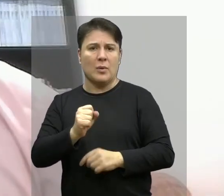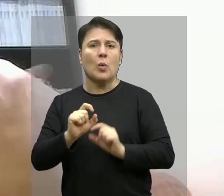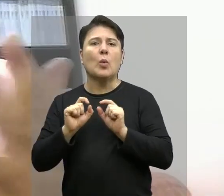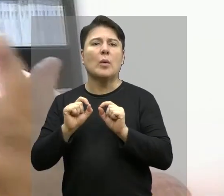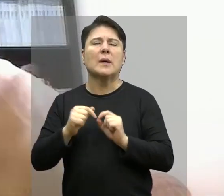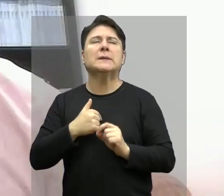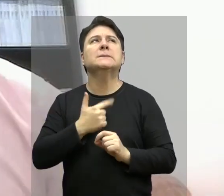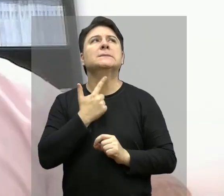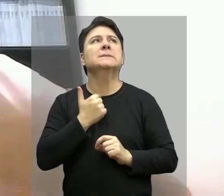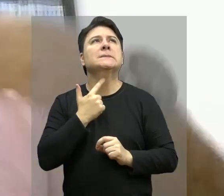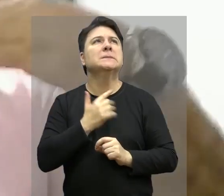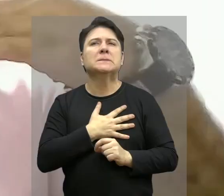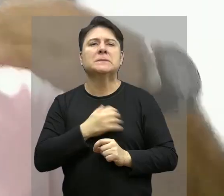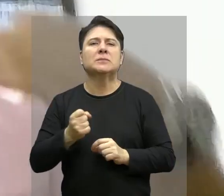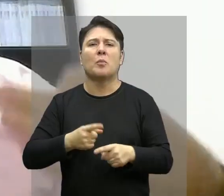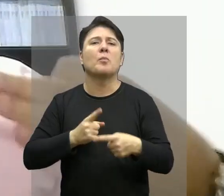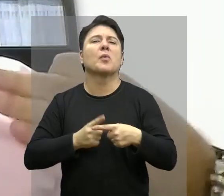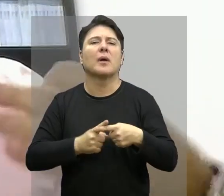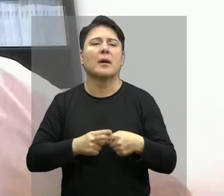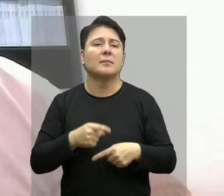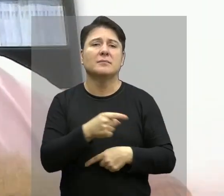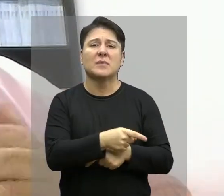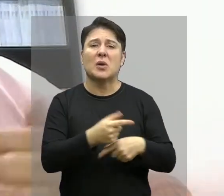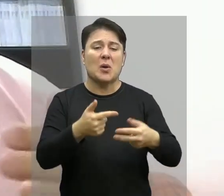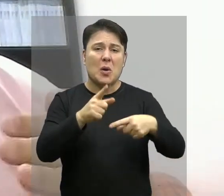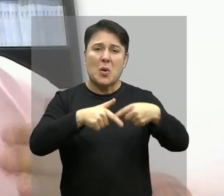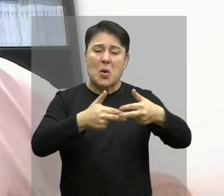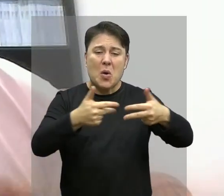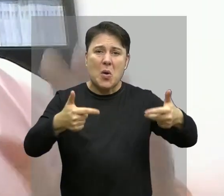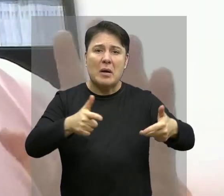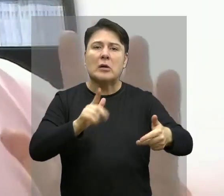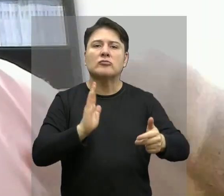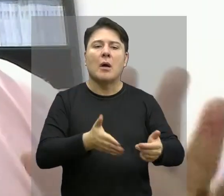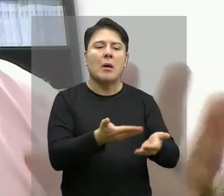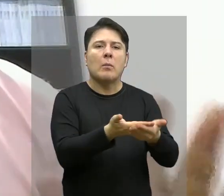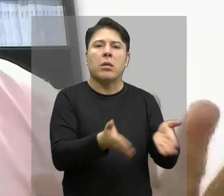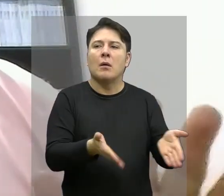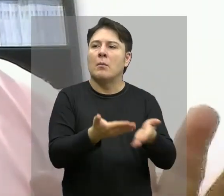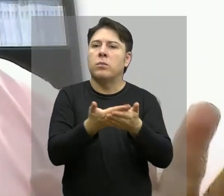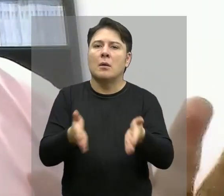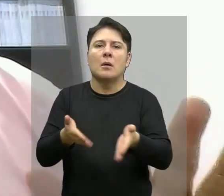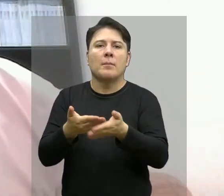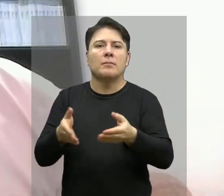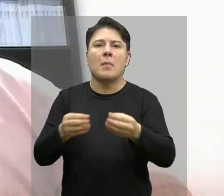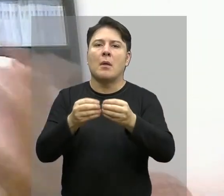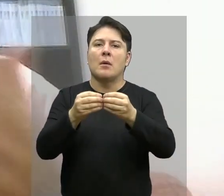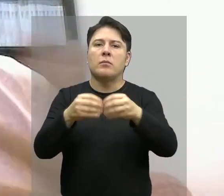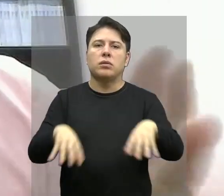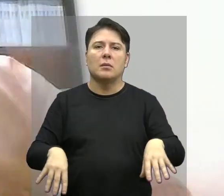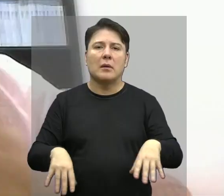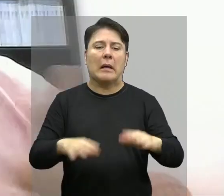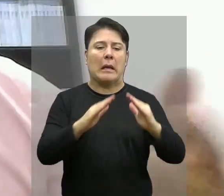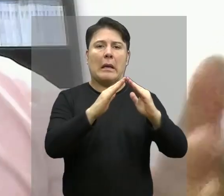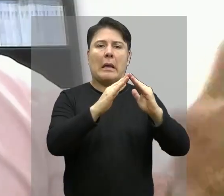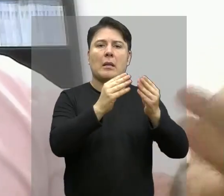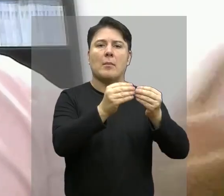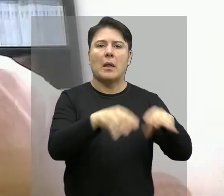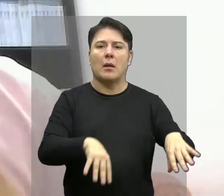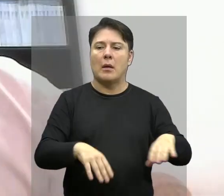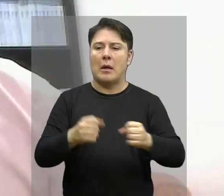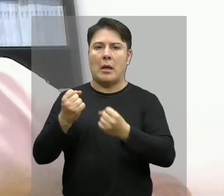se matar, por quê? Porque elas perderam tudo. O que tiver para perder, elas perdem, né? Casa,